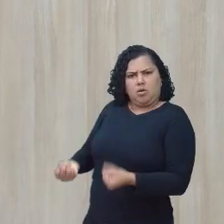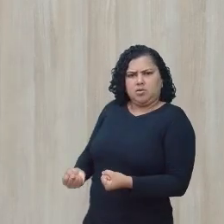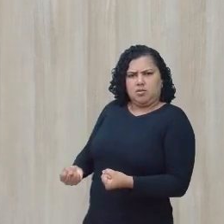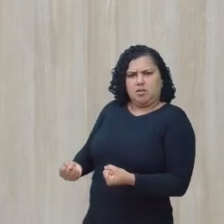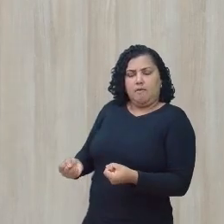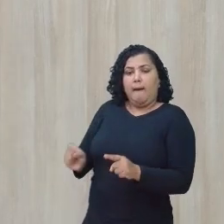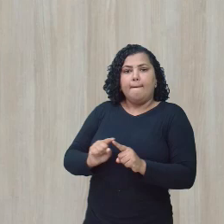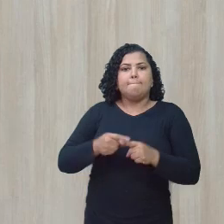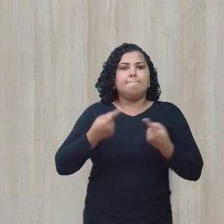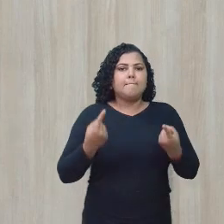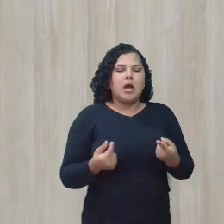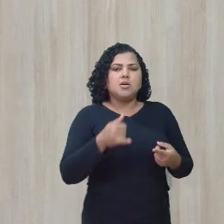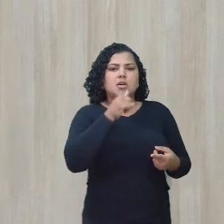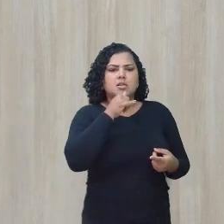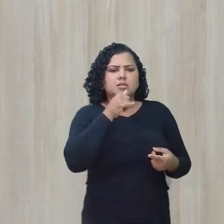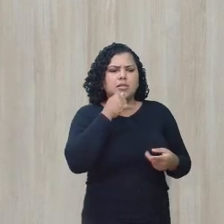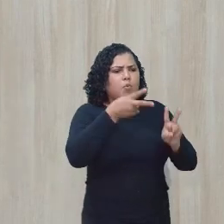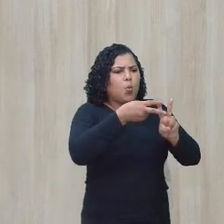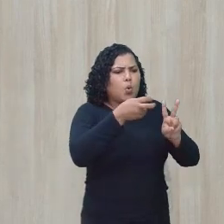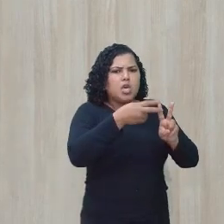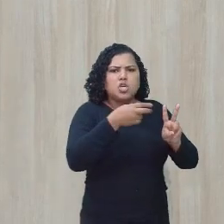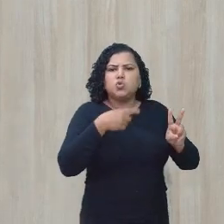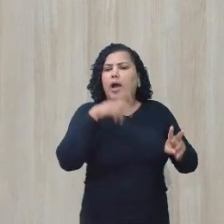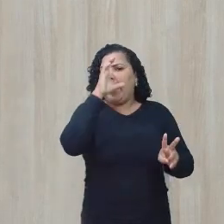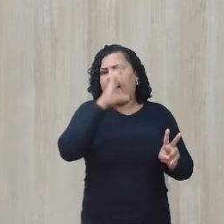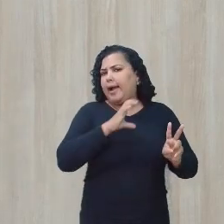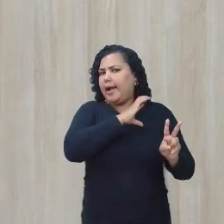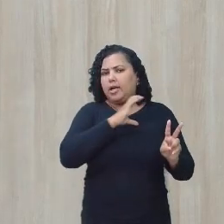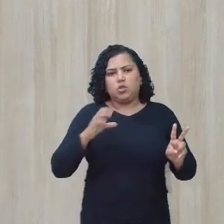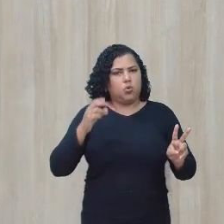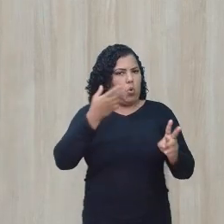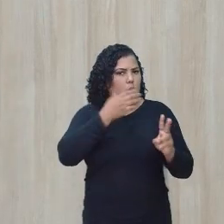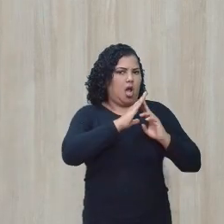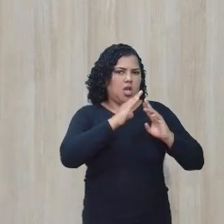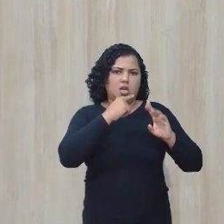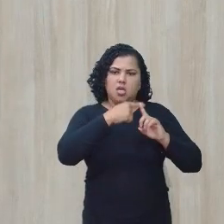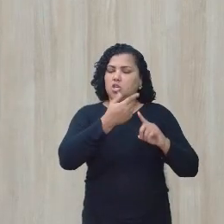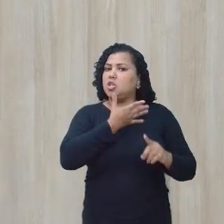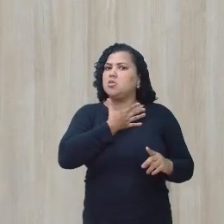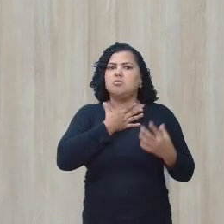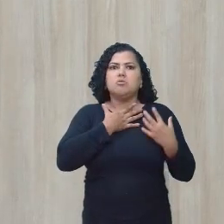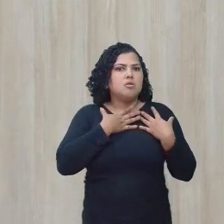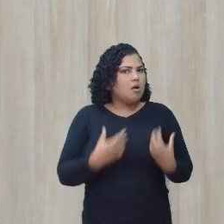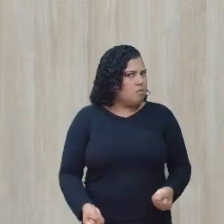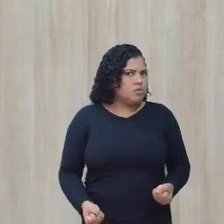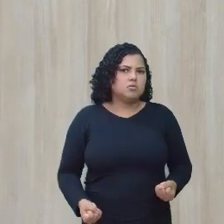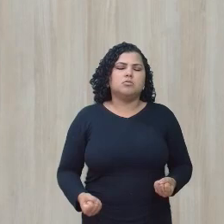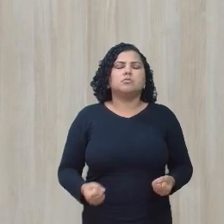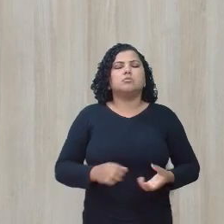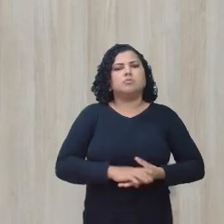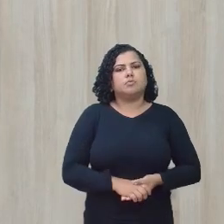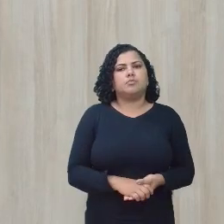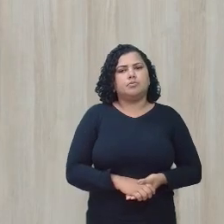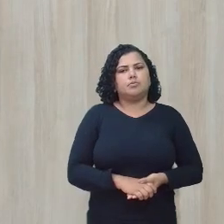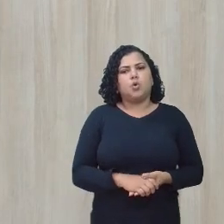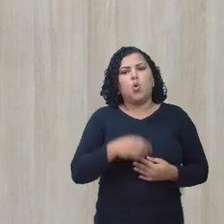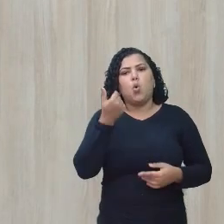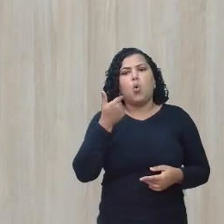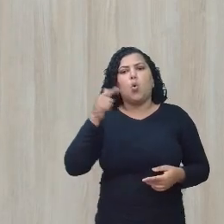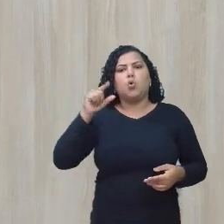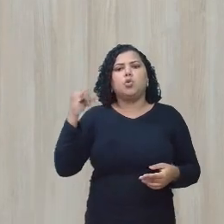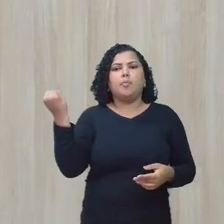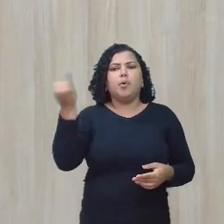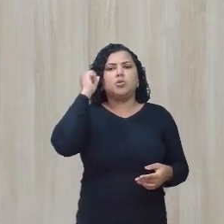relação aos indígenas, houve sim uma crítica e uma pressão para que não se escravizasse os indígenas. Um outro ponto que é muito importante é a